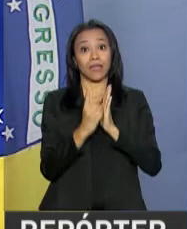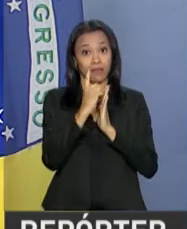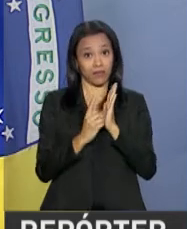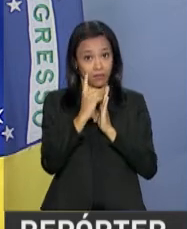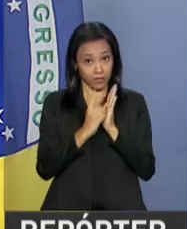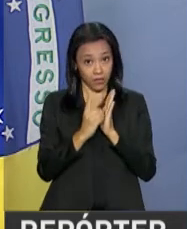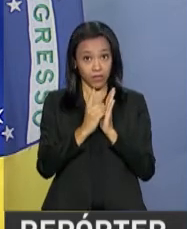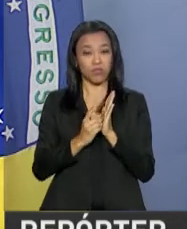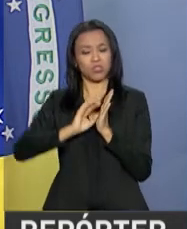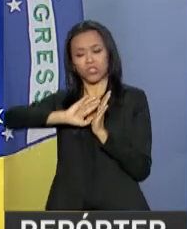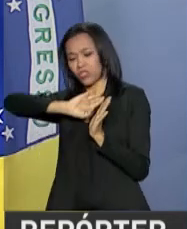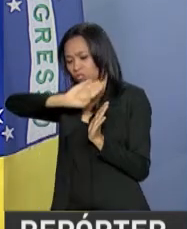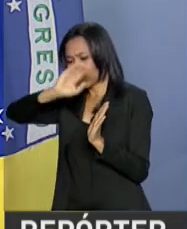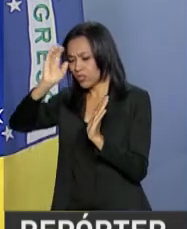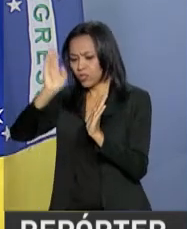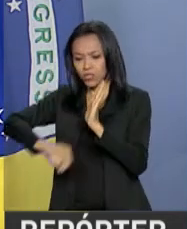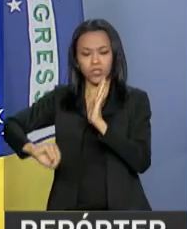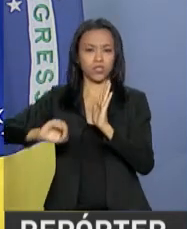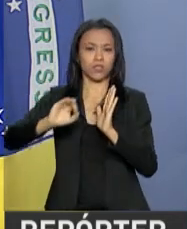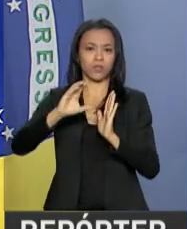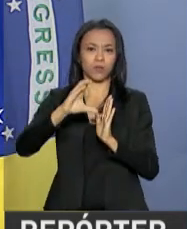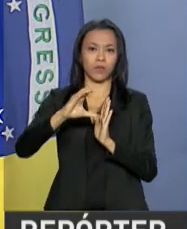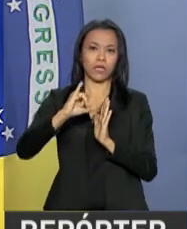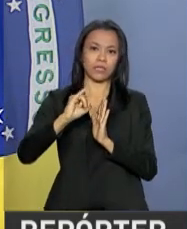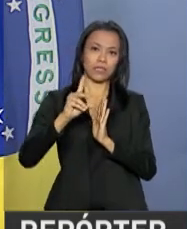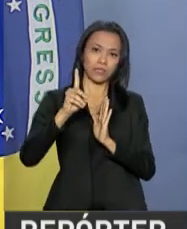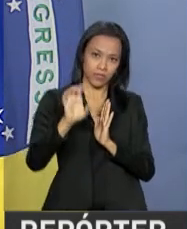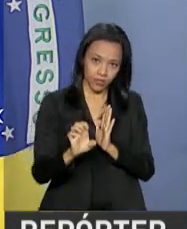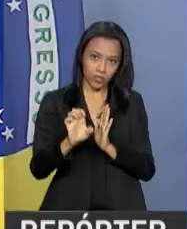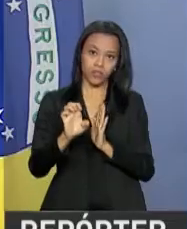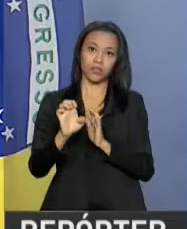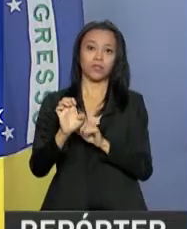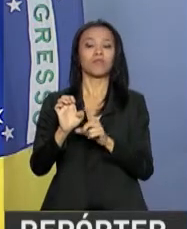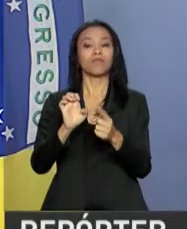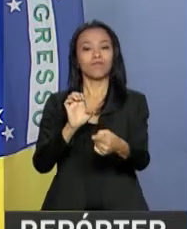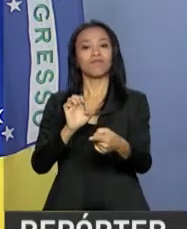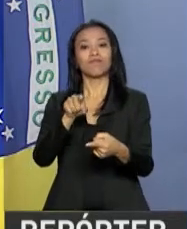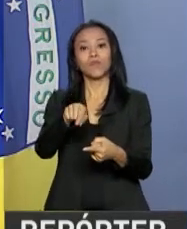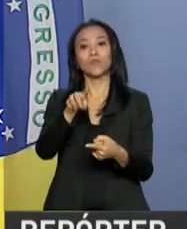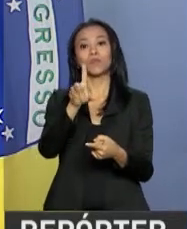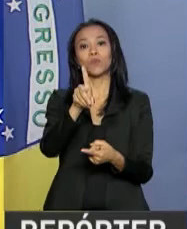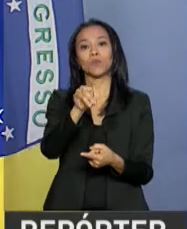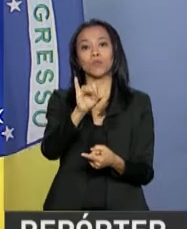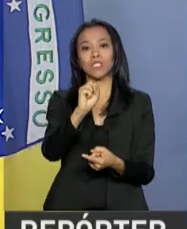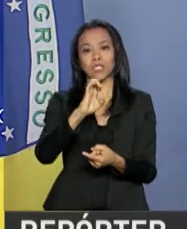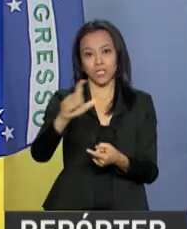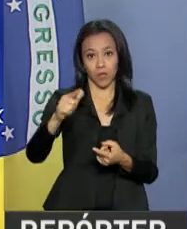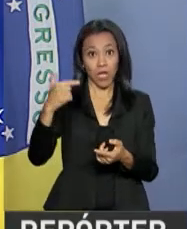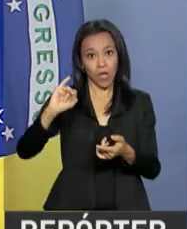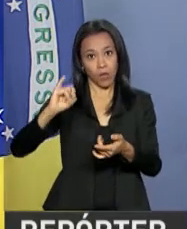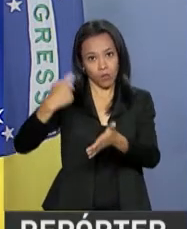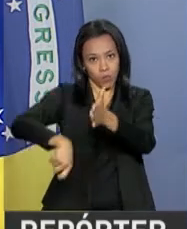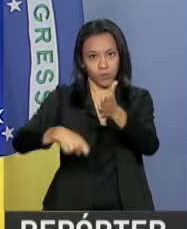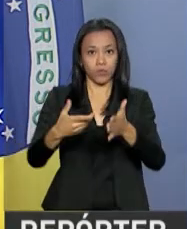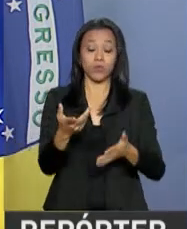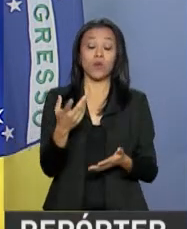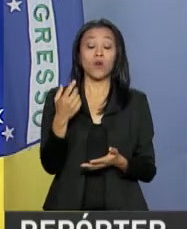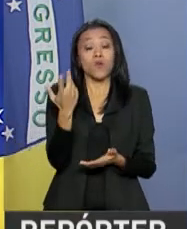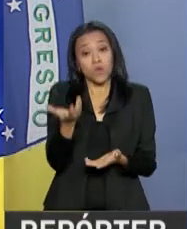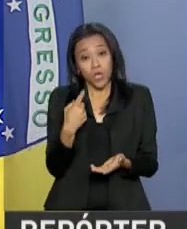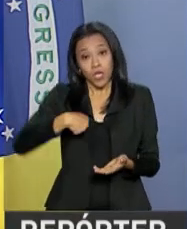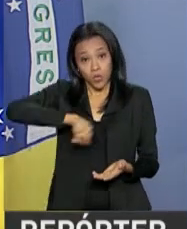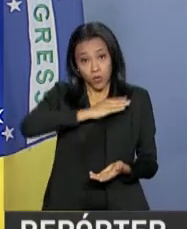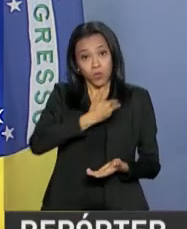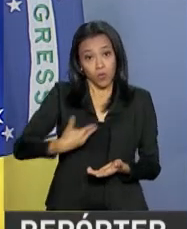a cide incidente sobre o diesel o que nós deixaremos de arrecadar é com